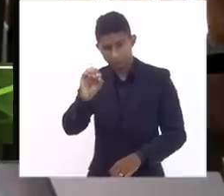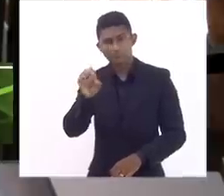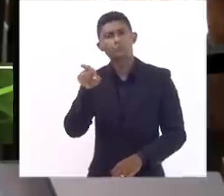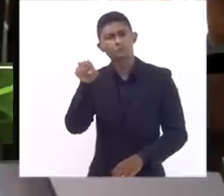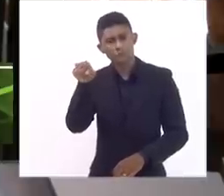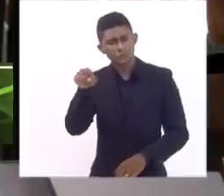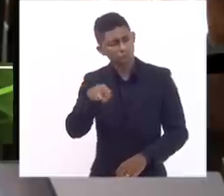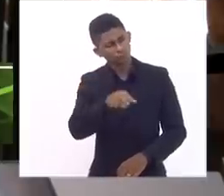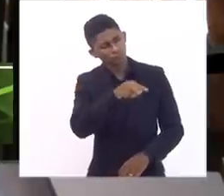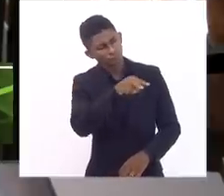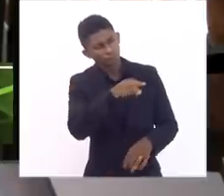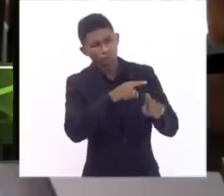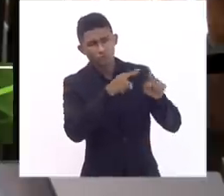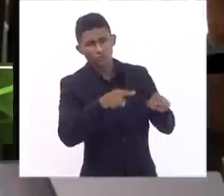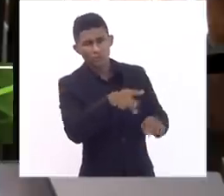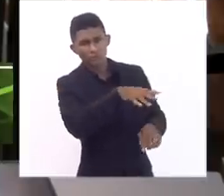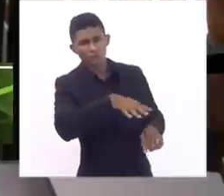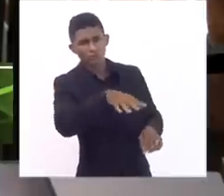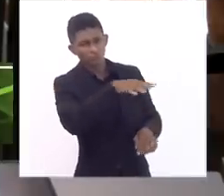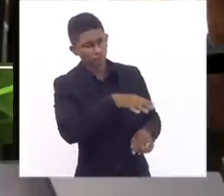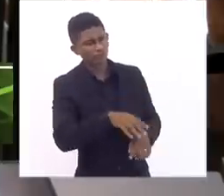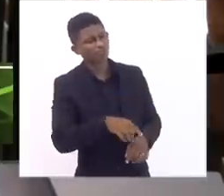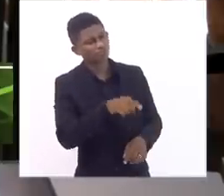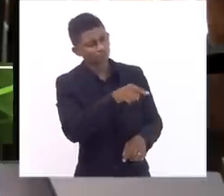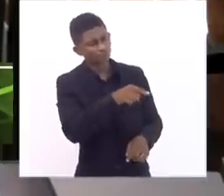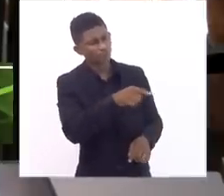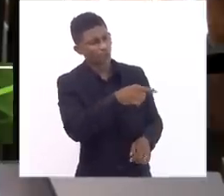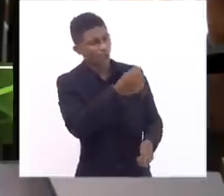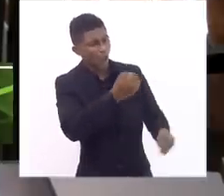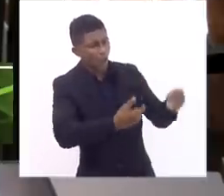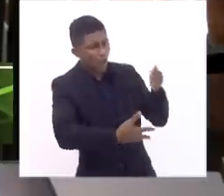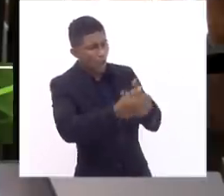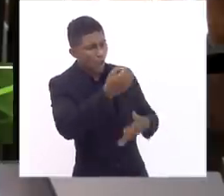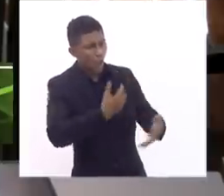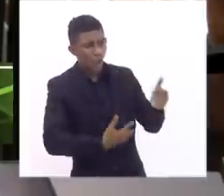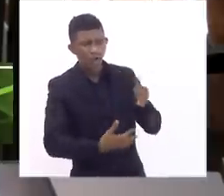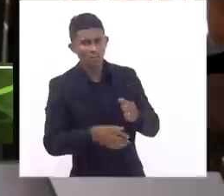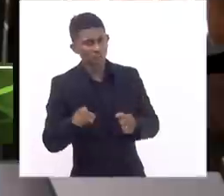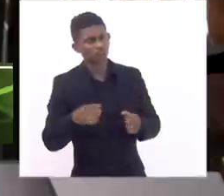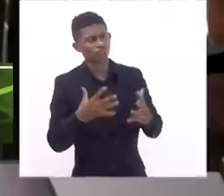abraçou a causa de forma estratégica.